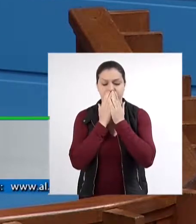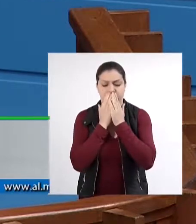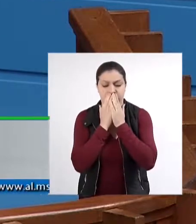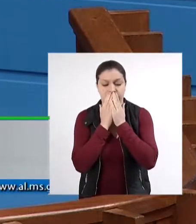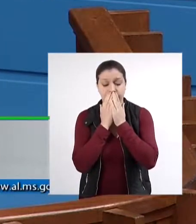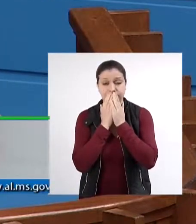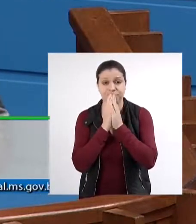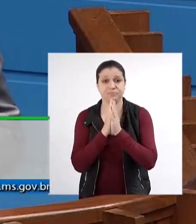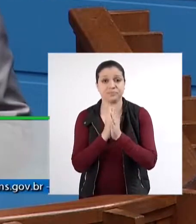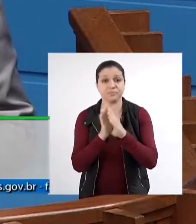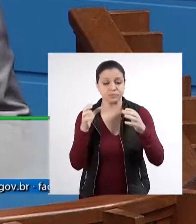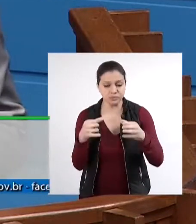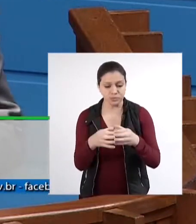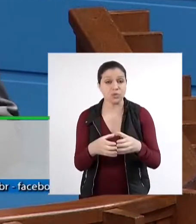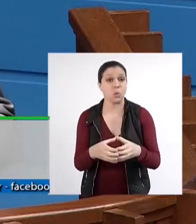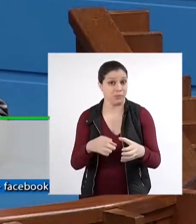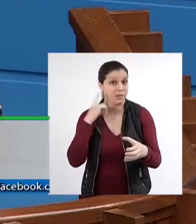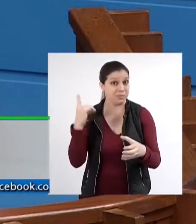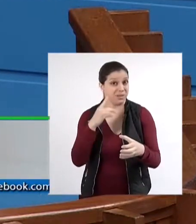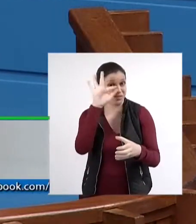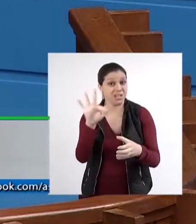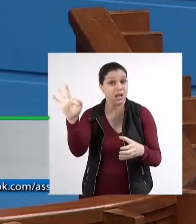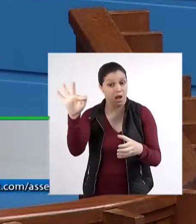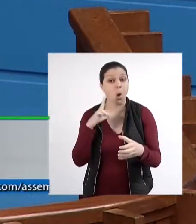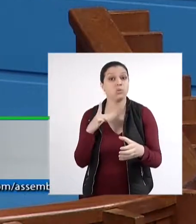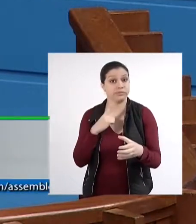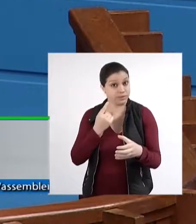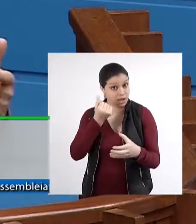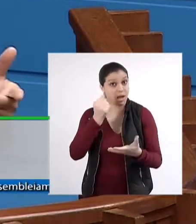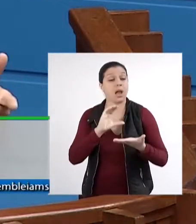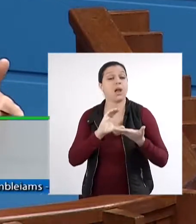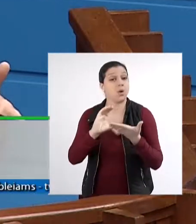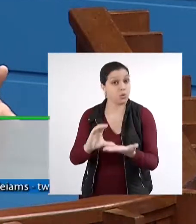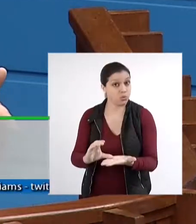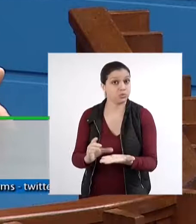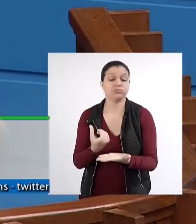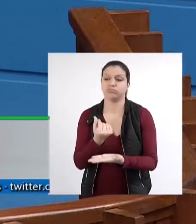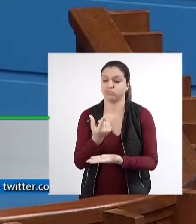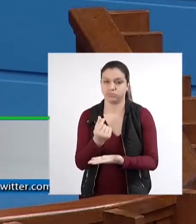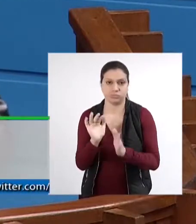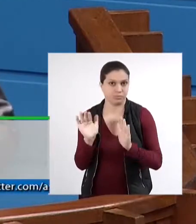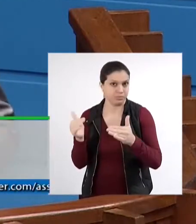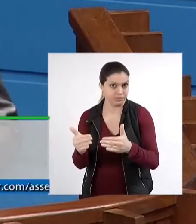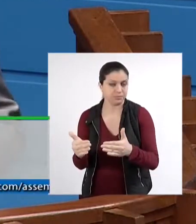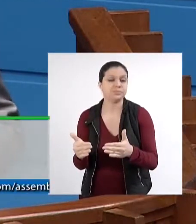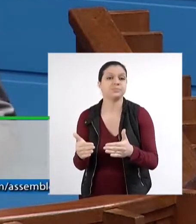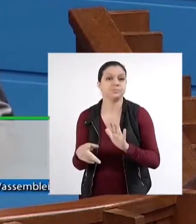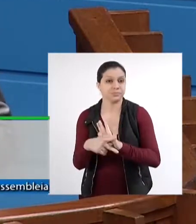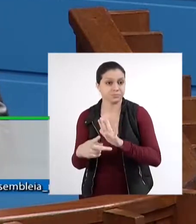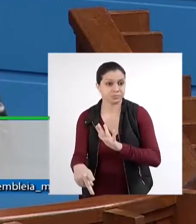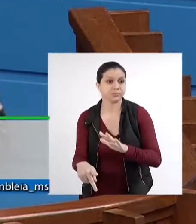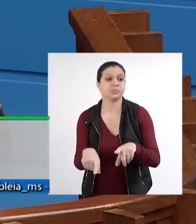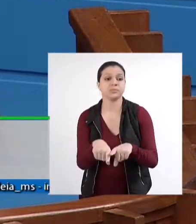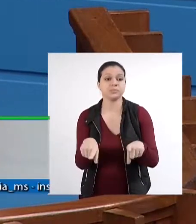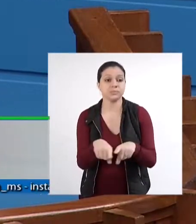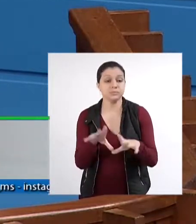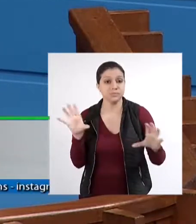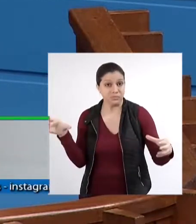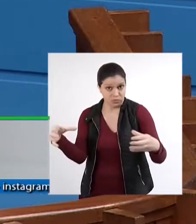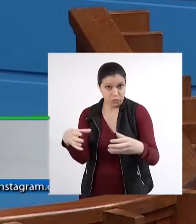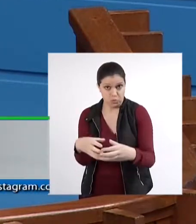parlamentares federais dispõe de recursos, tanto de emendas individuais, como de emendas de